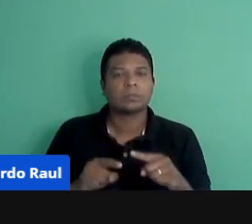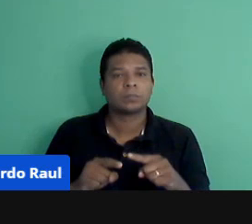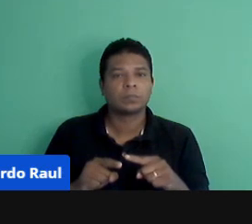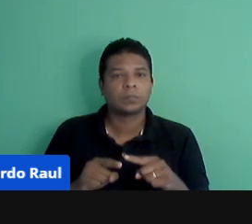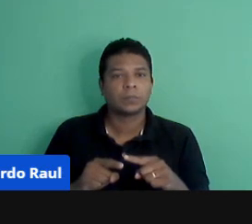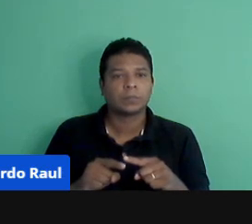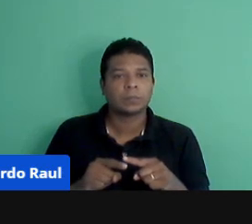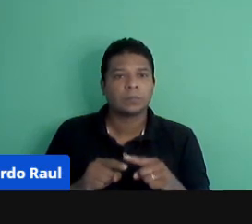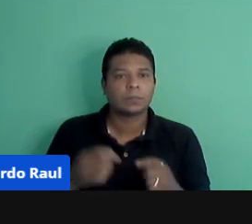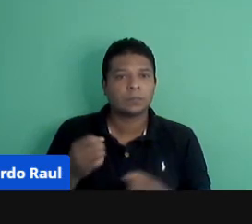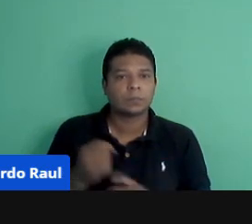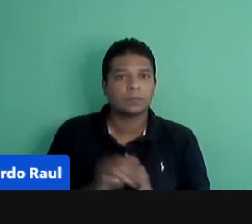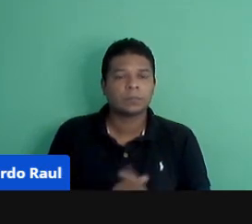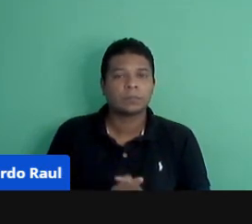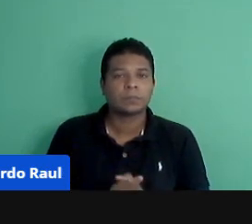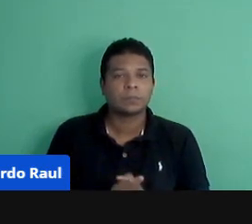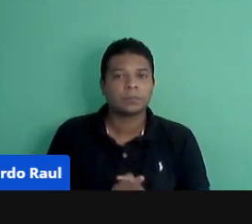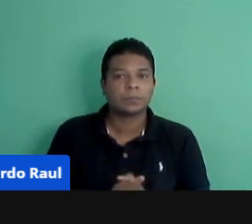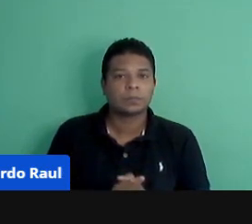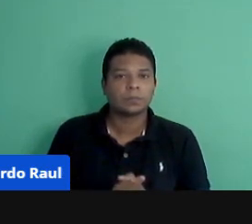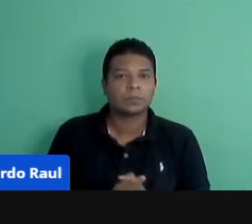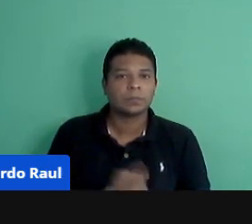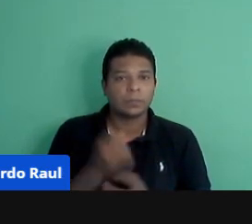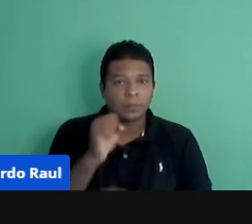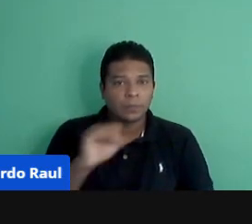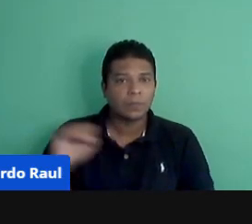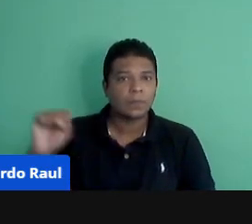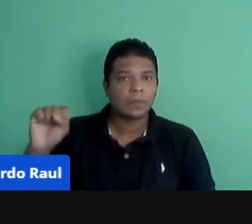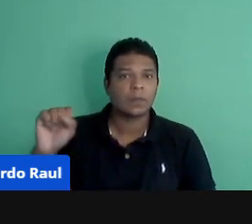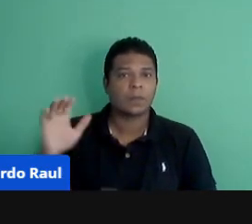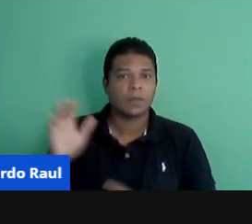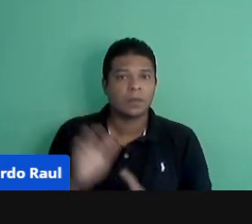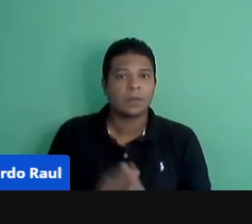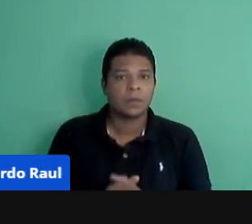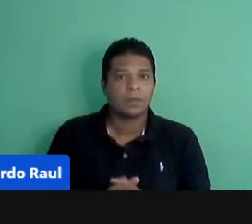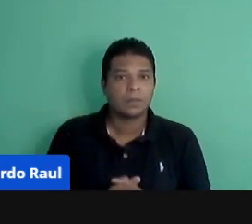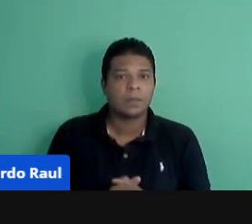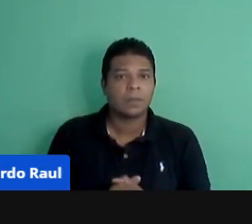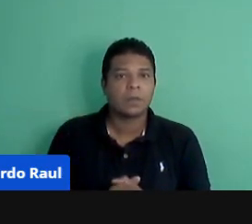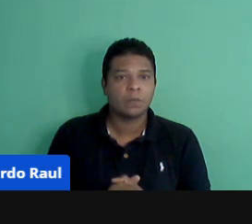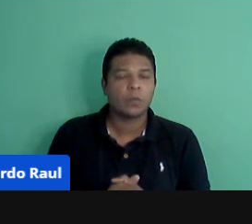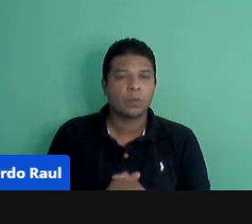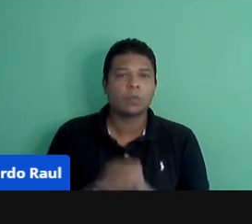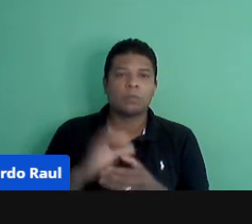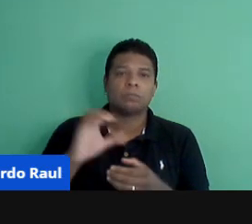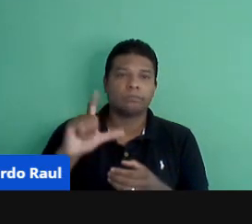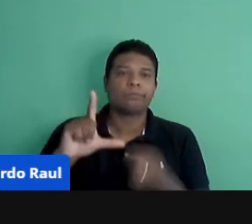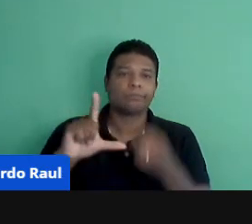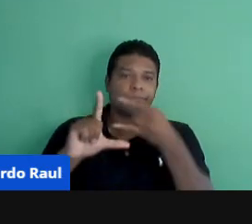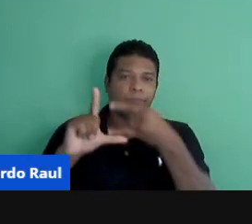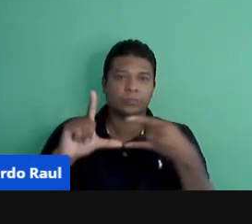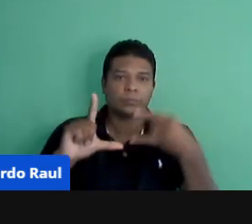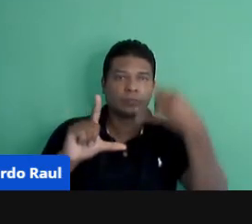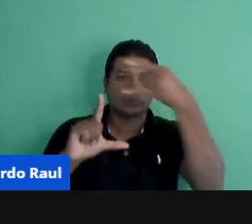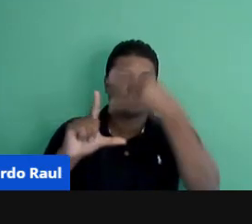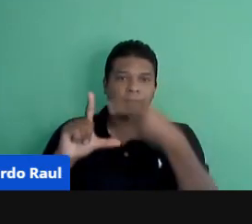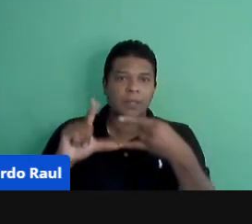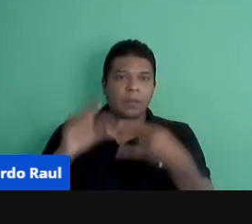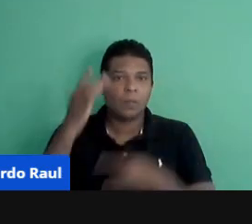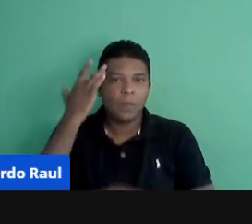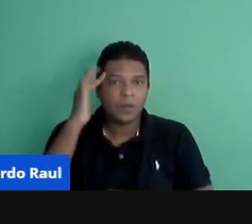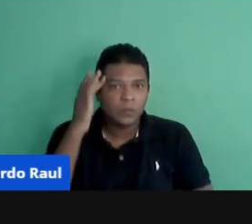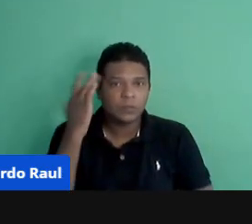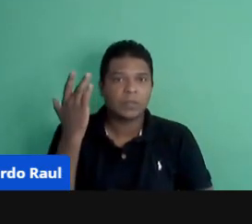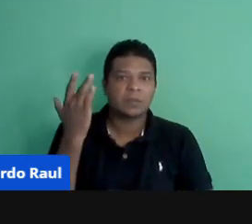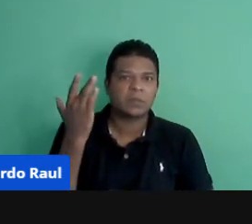citou em outras respostas, né, foi realmente a questão do Google Meet, né, que eu achava que não